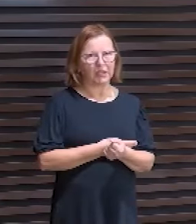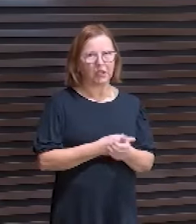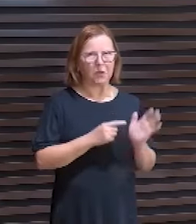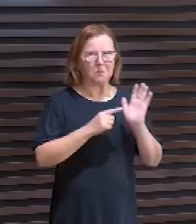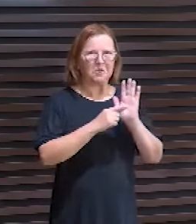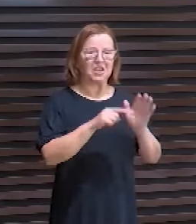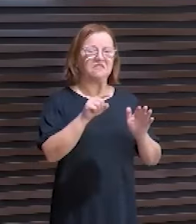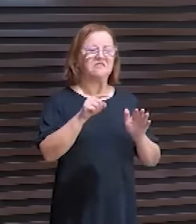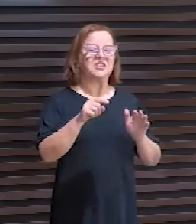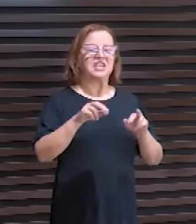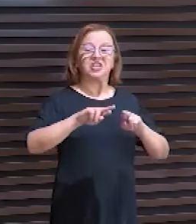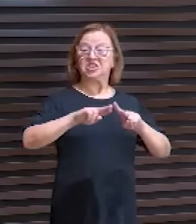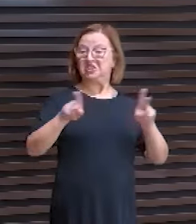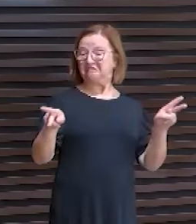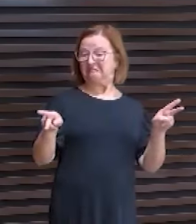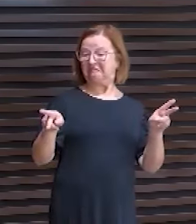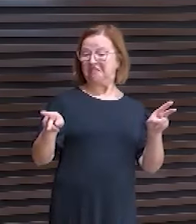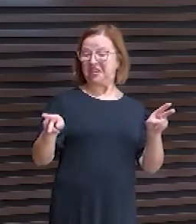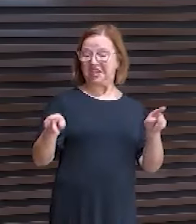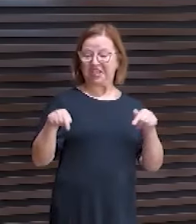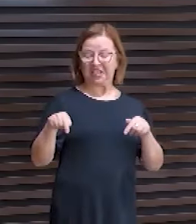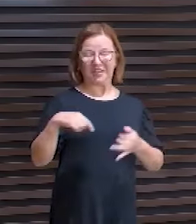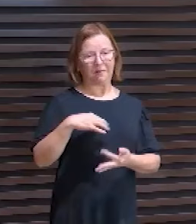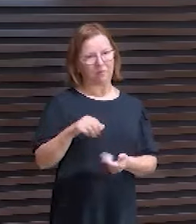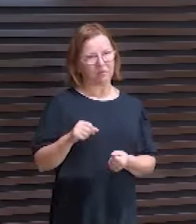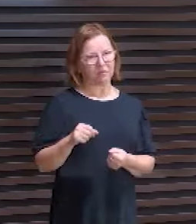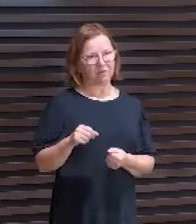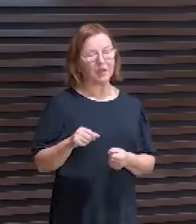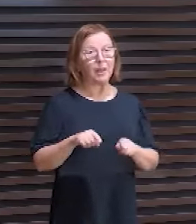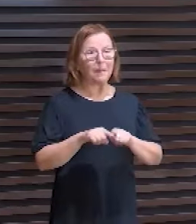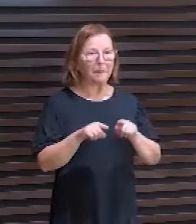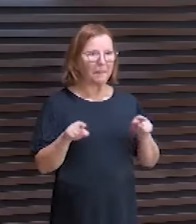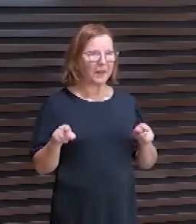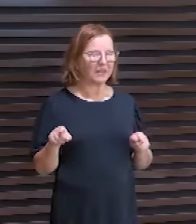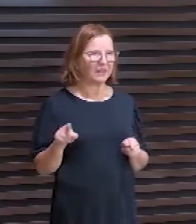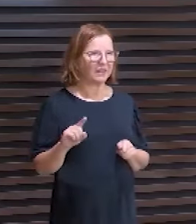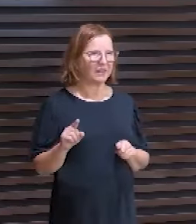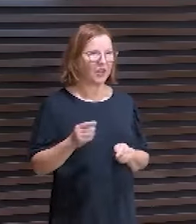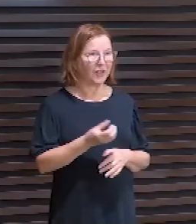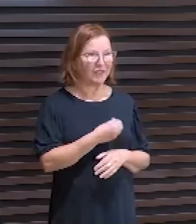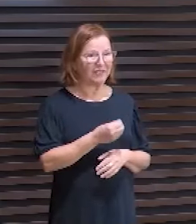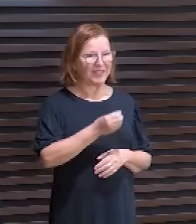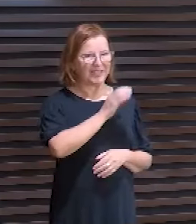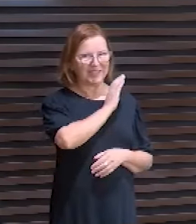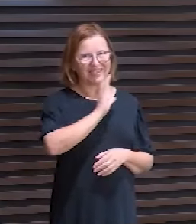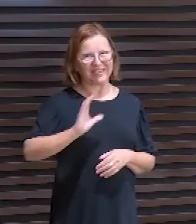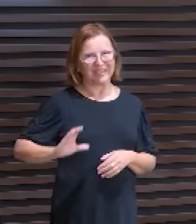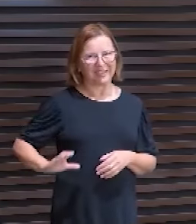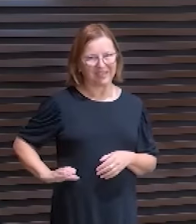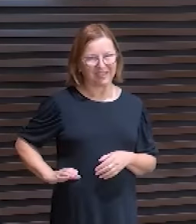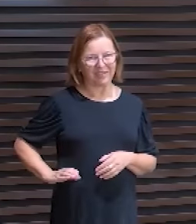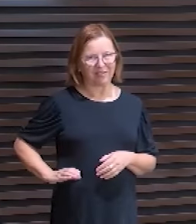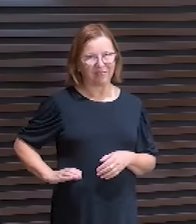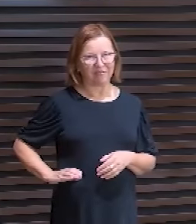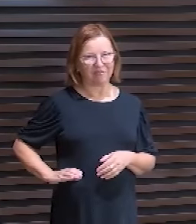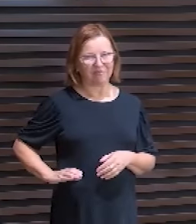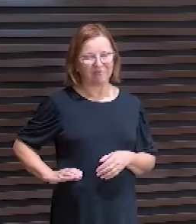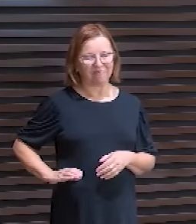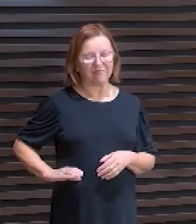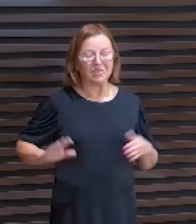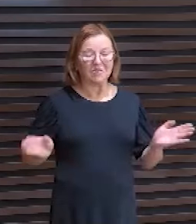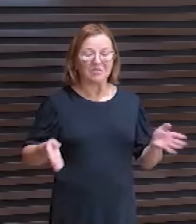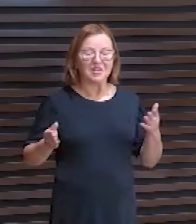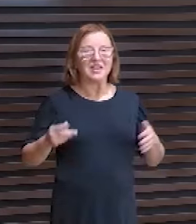dela de forma terrena mas não é a vida de Cristo que está impulsionando o